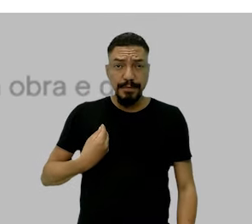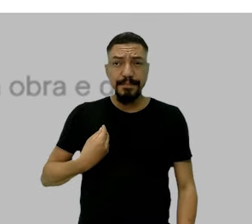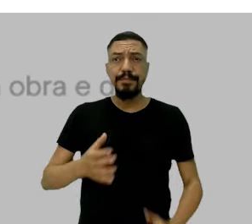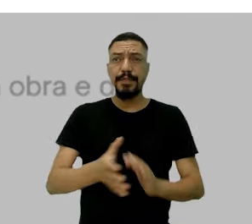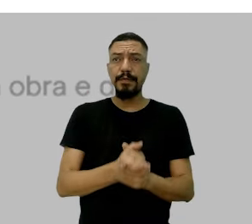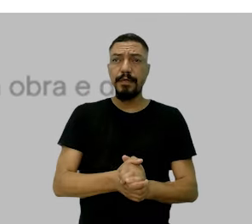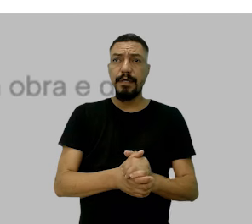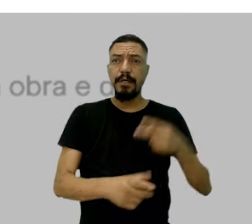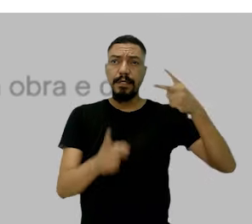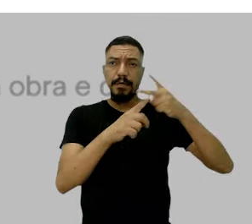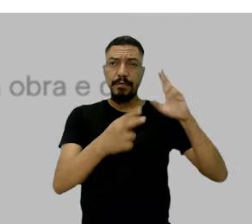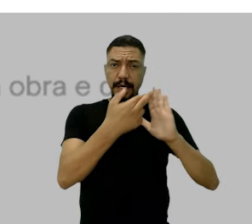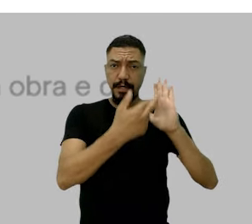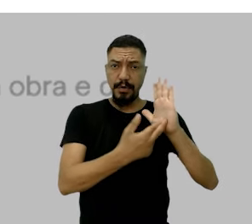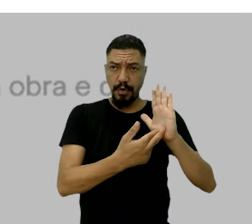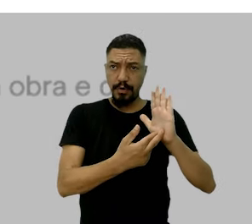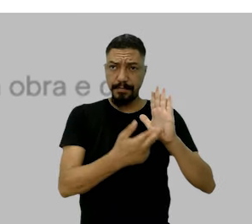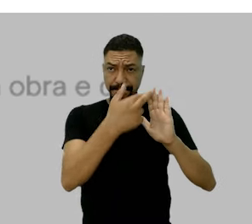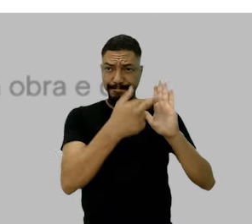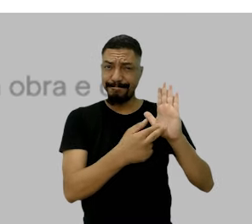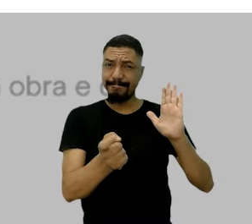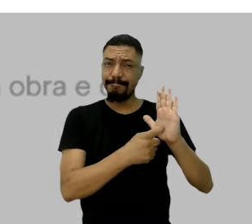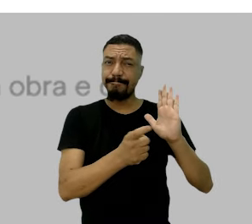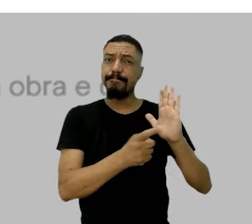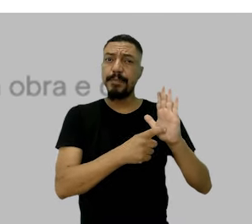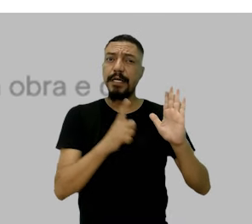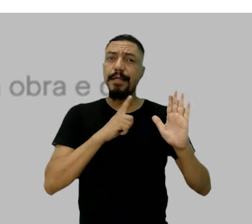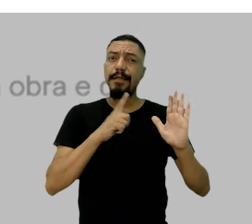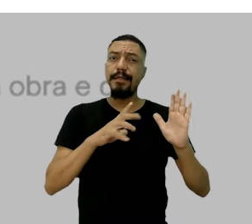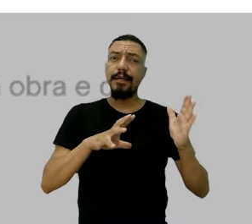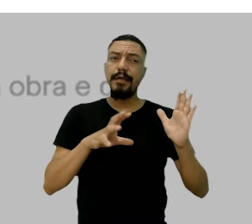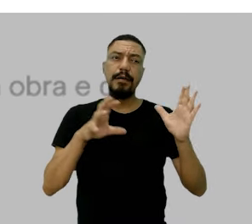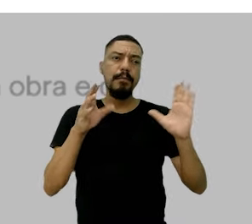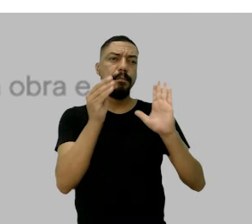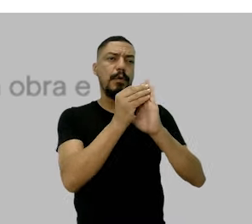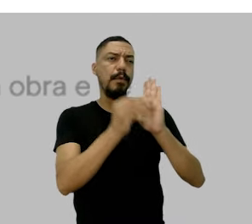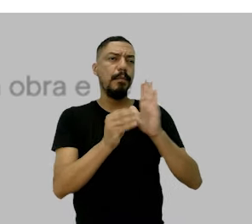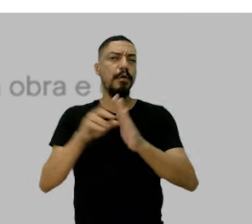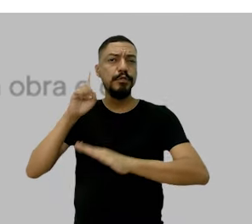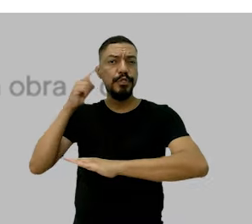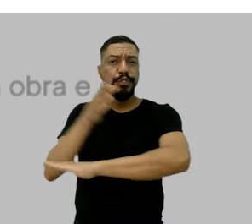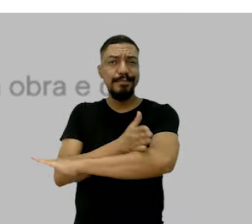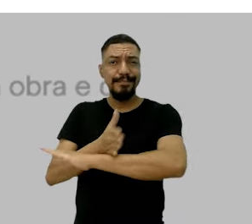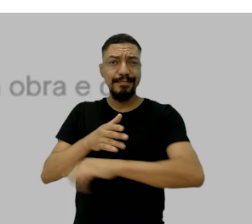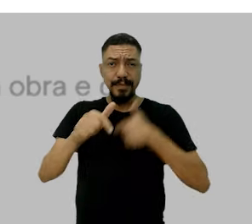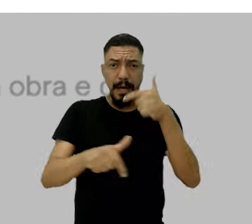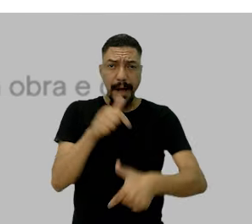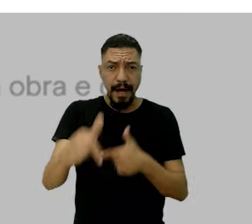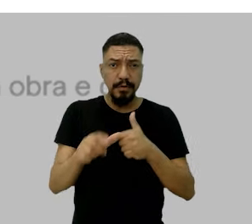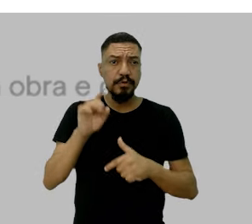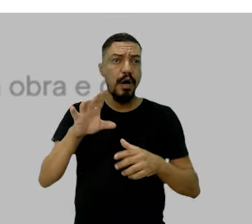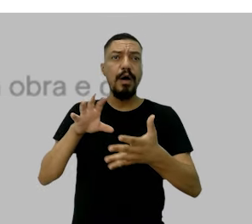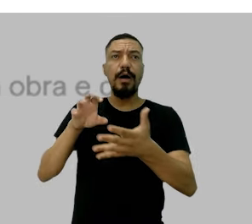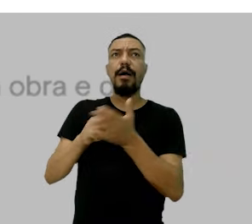O relatório em si. O relatório ele vai ter o registro do andamento dos trabalhos e não somente o registro do